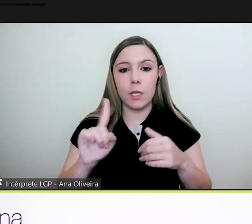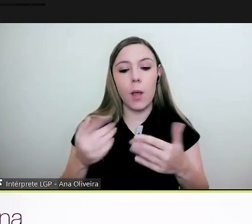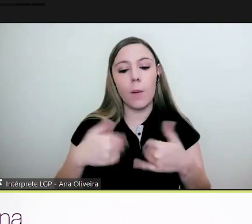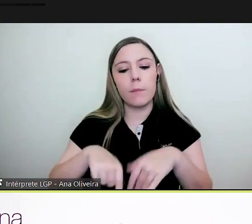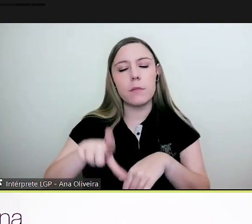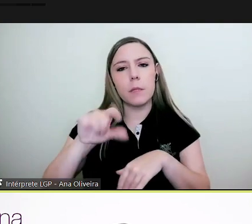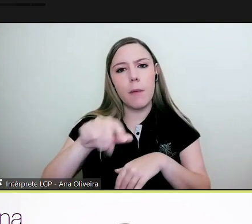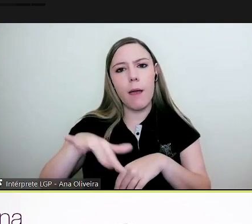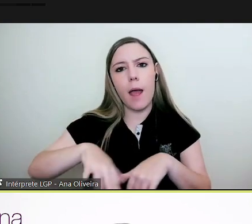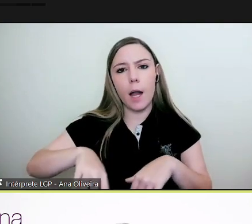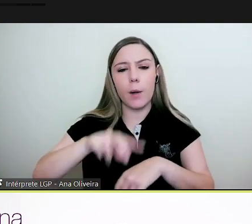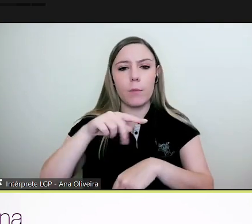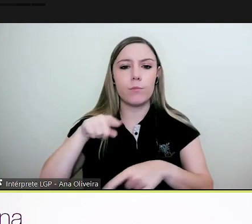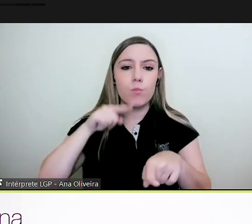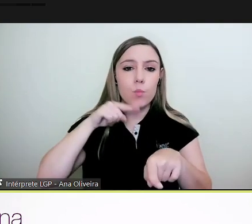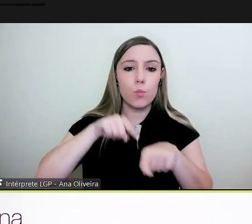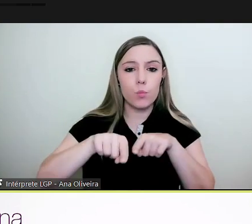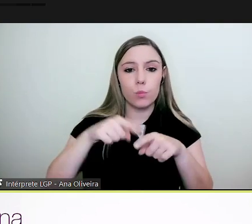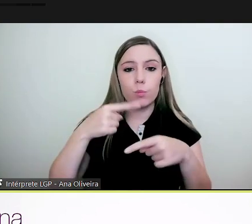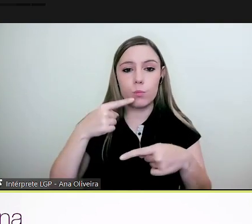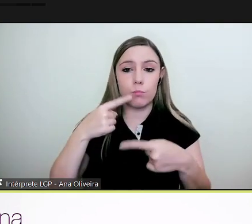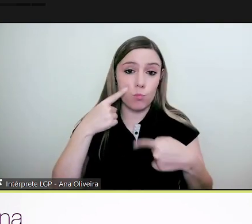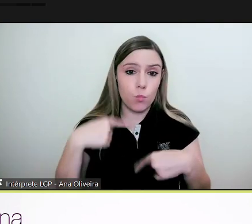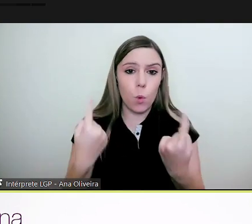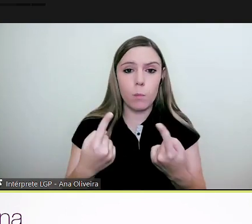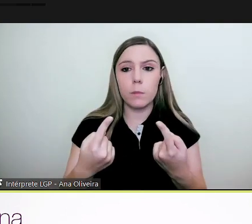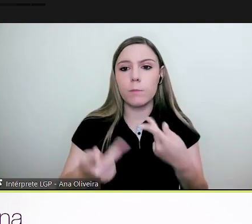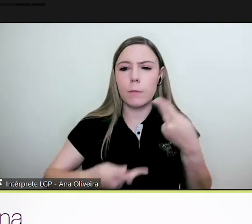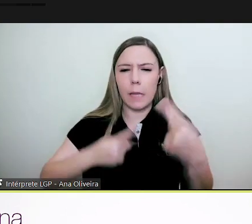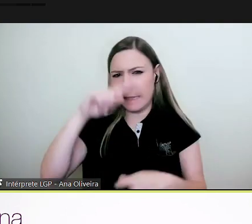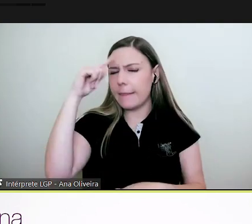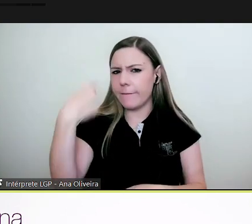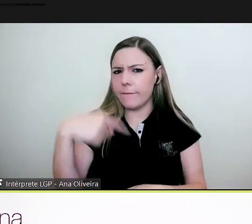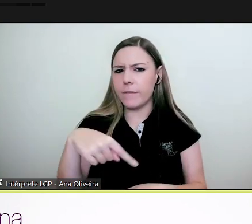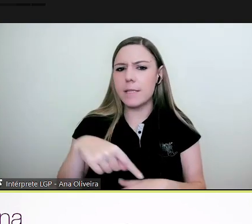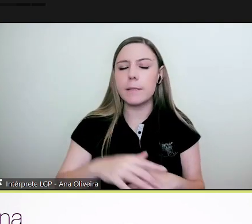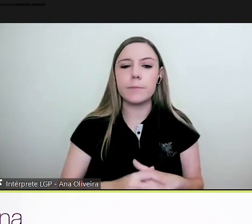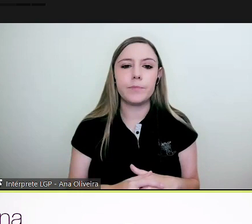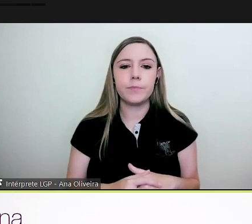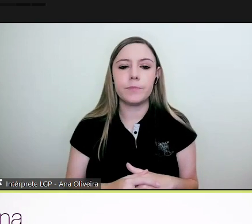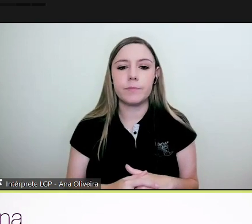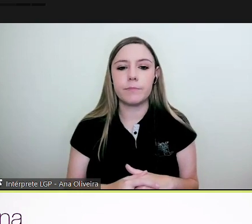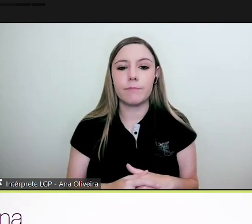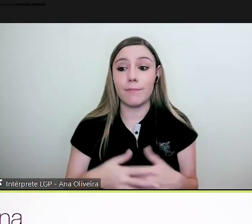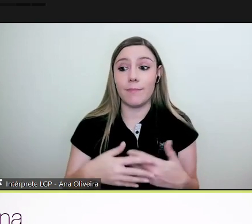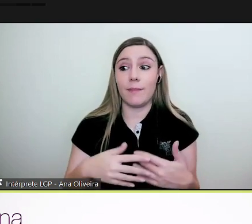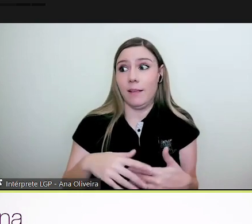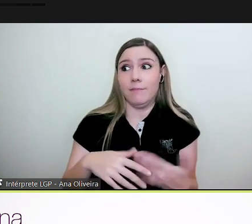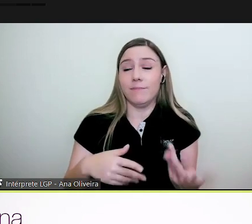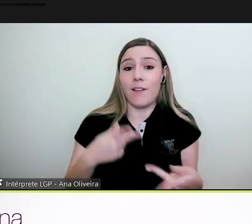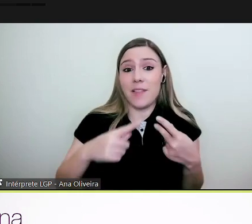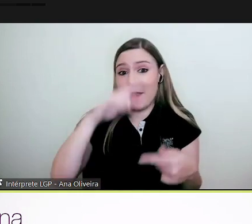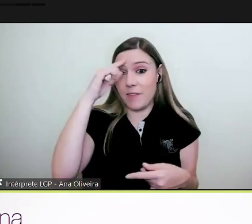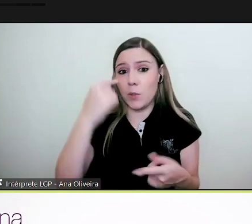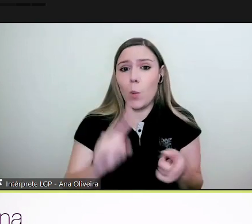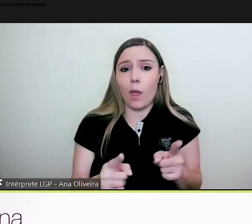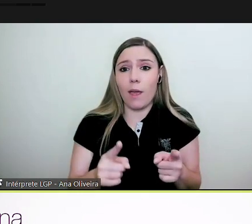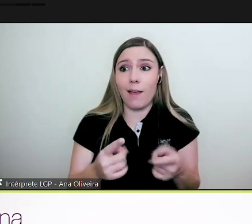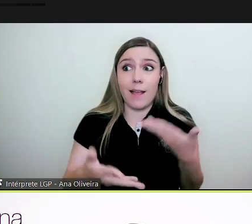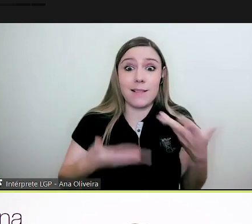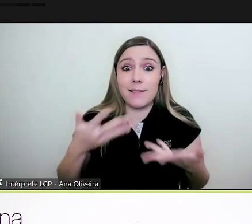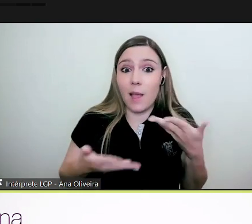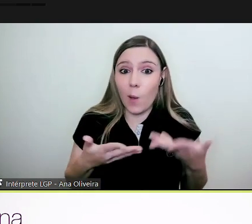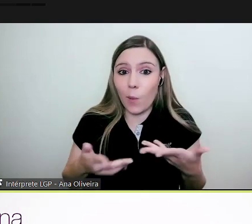públicas, é difícil avaliar. E é difícil avaliar ações. E às vezes é difícil